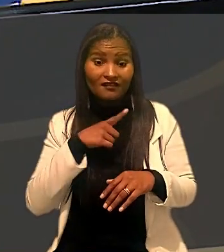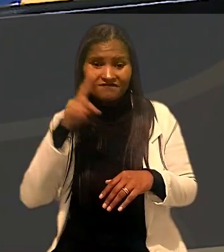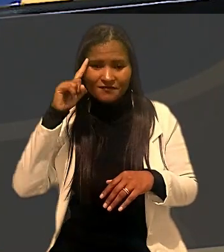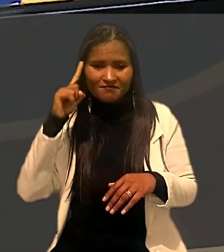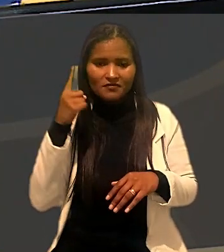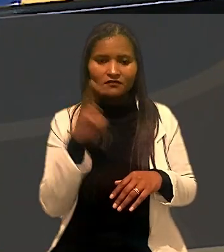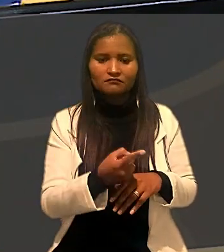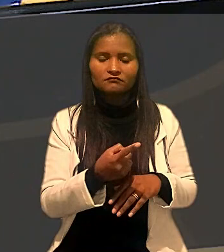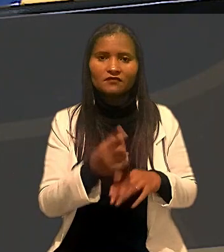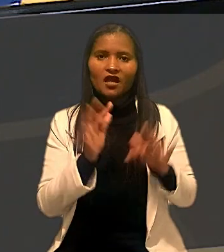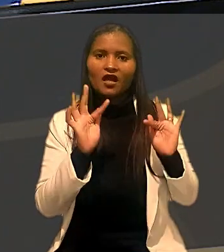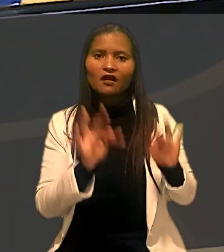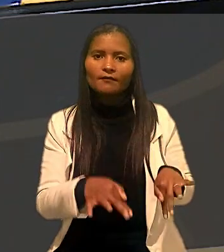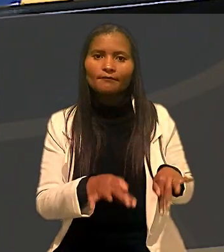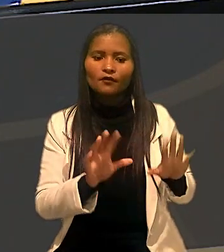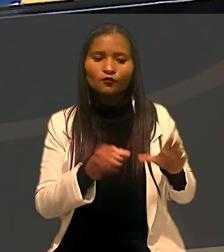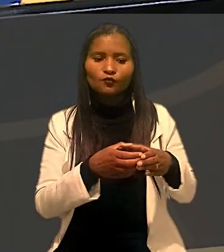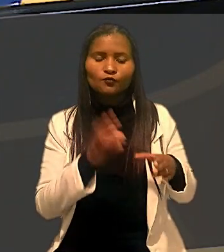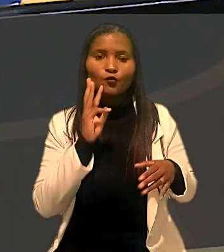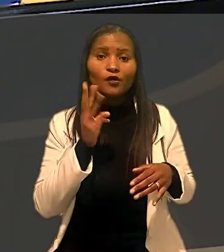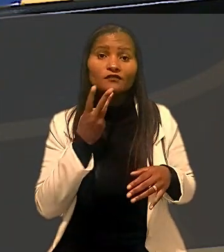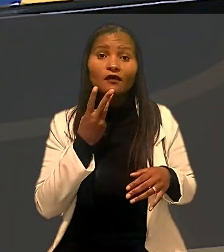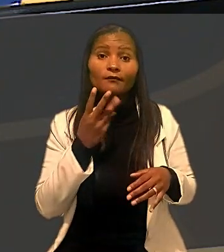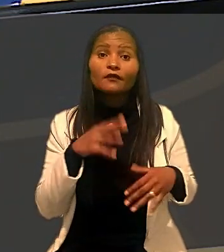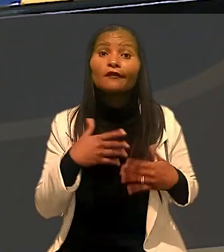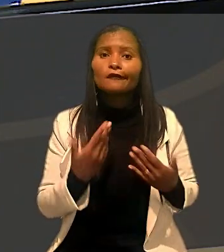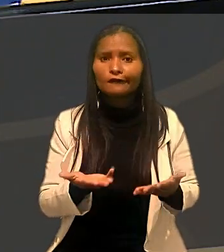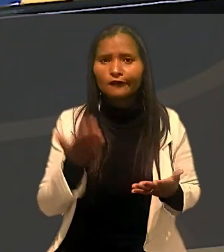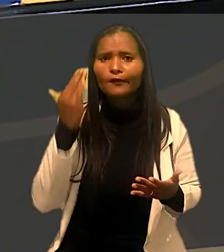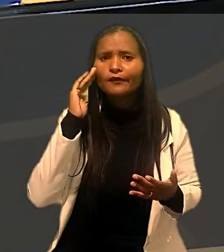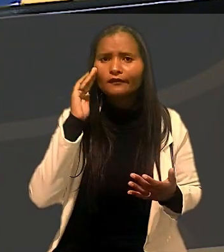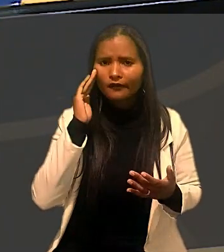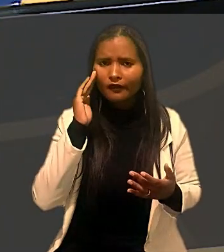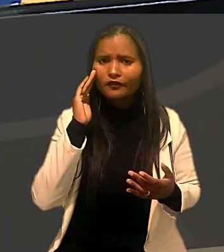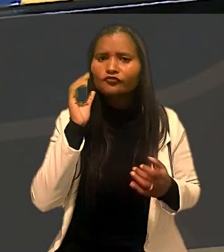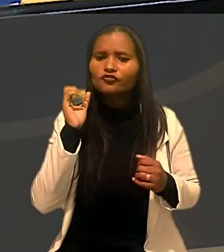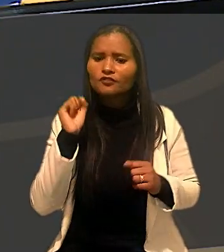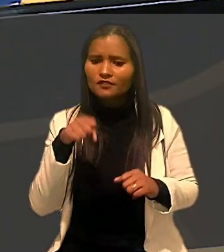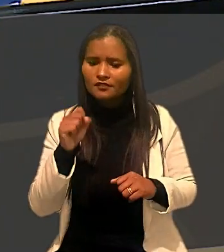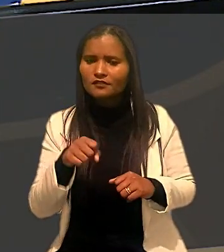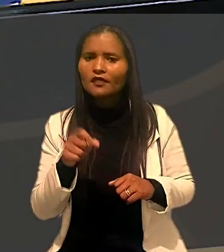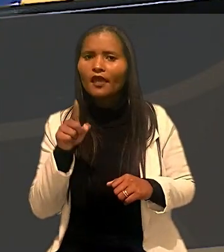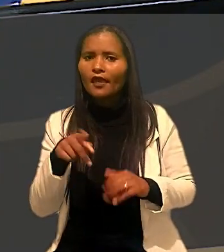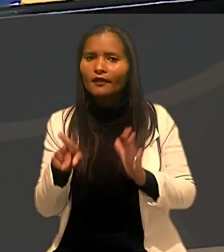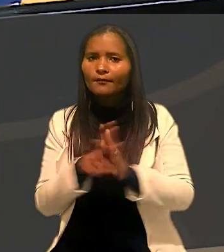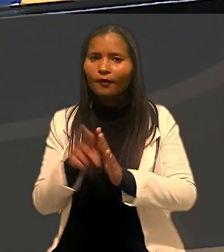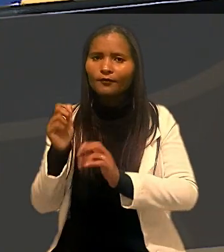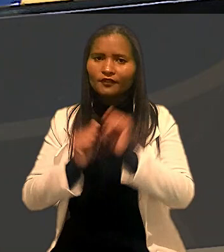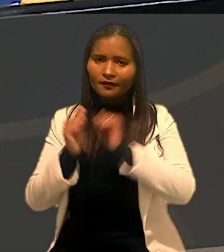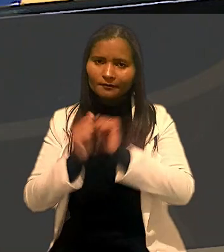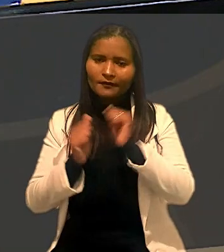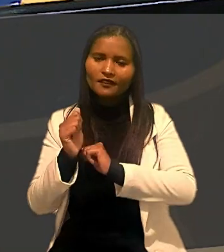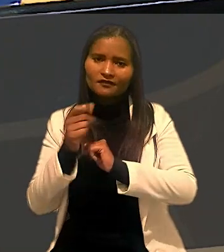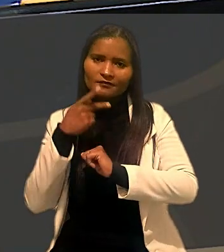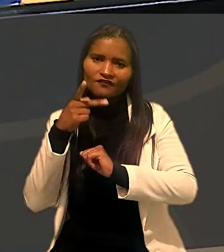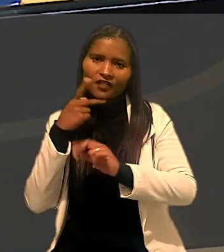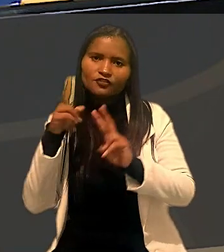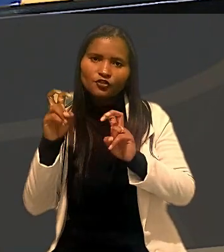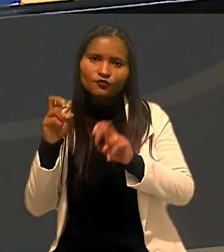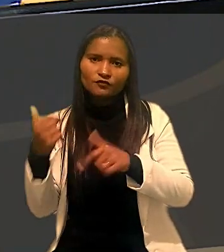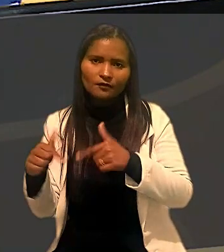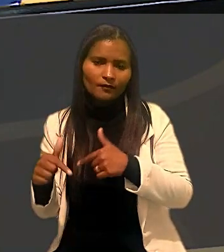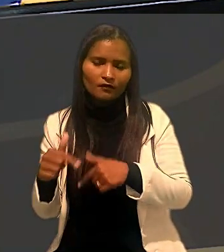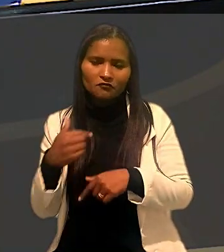veio a determinação de acabar com o grupo de WhatsApp, o que reforça o entendimento de que ele era mantido para tratar de assuntos do mundo